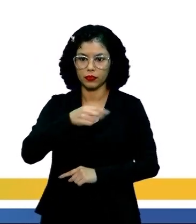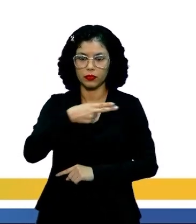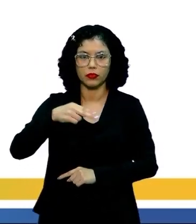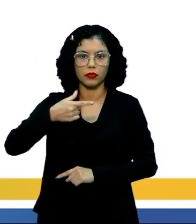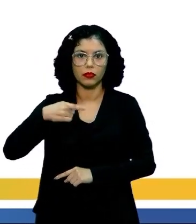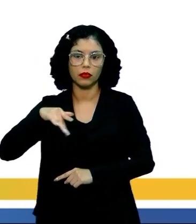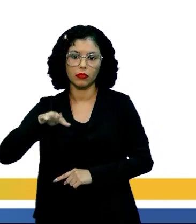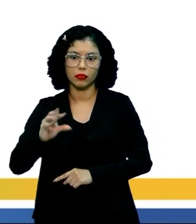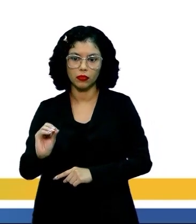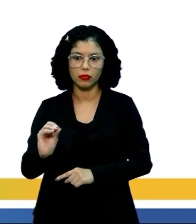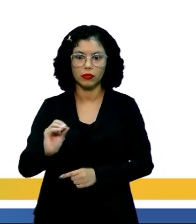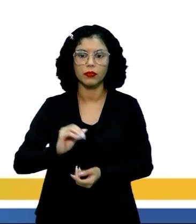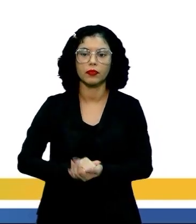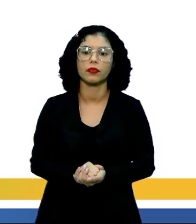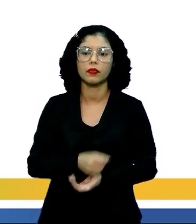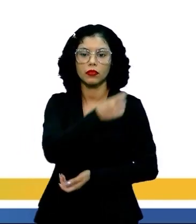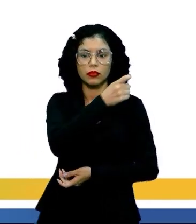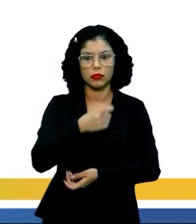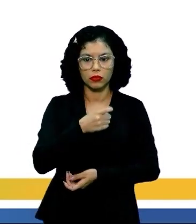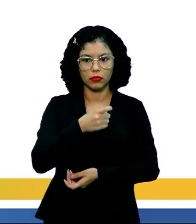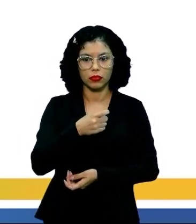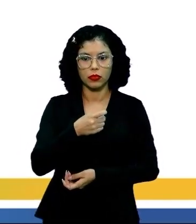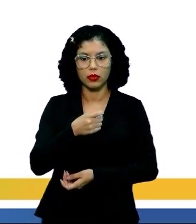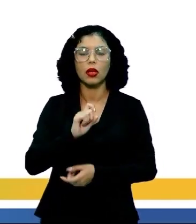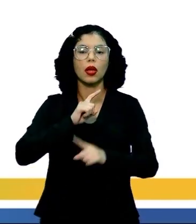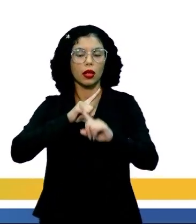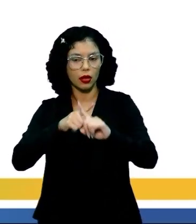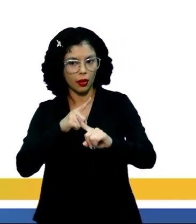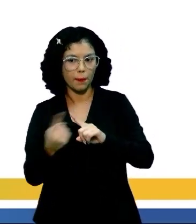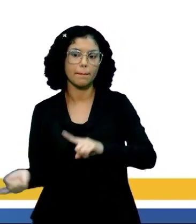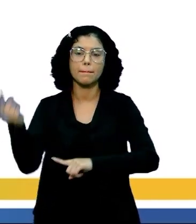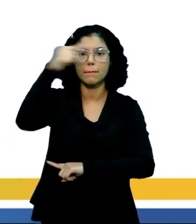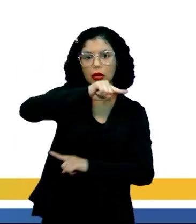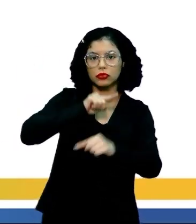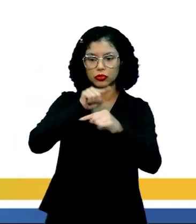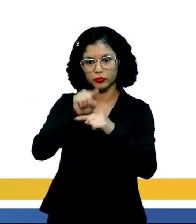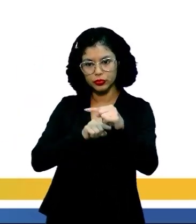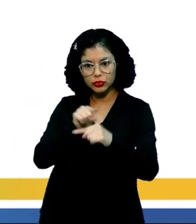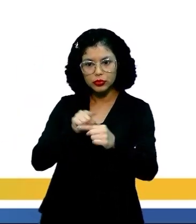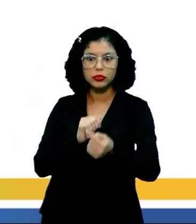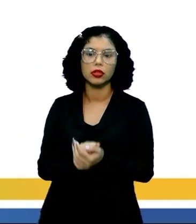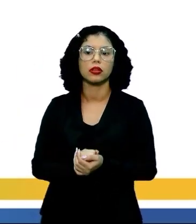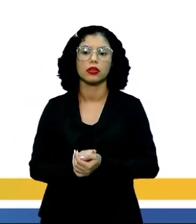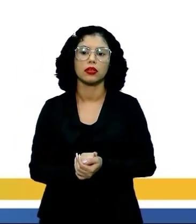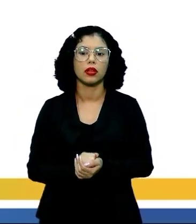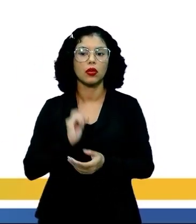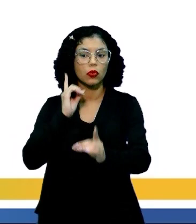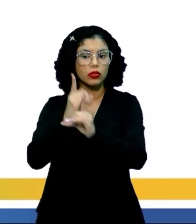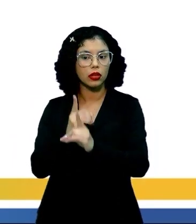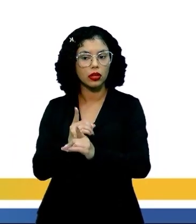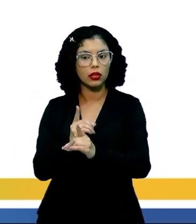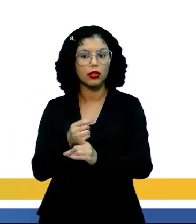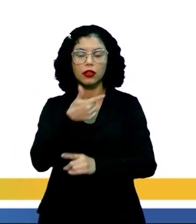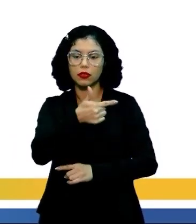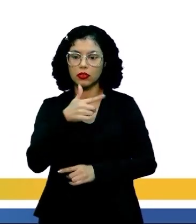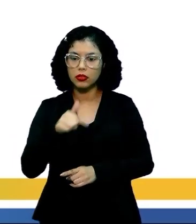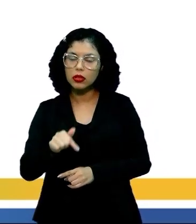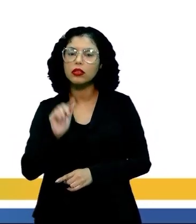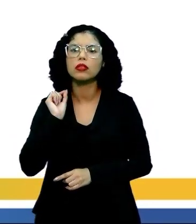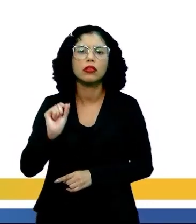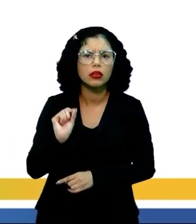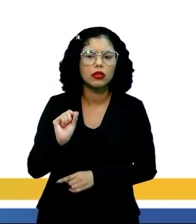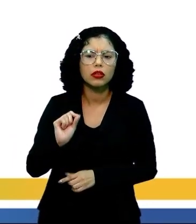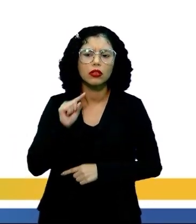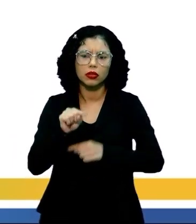igual a 270, 100 que está multiplicando passa dividindo, então eu encontrei 27. E o que